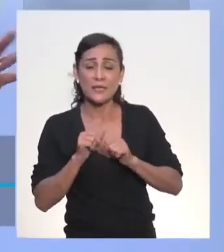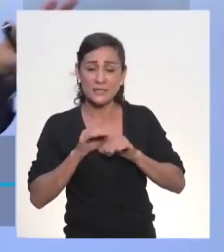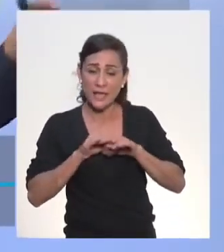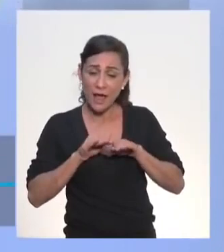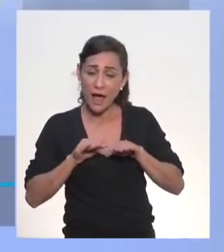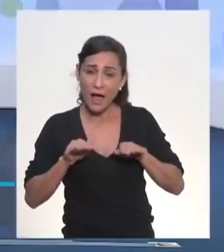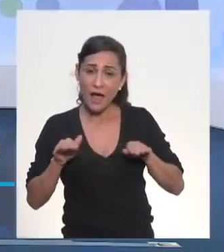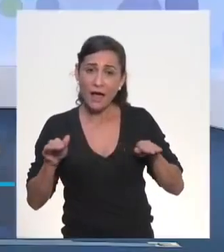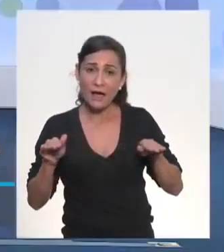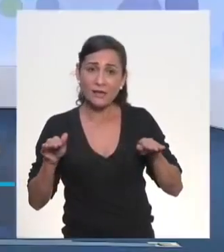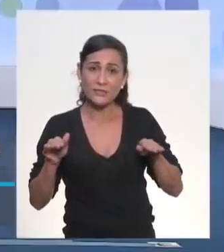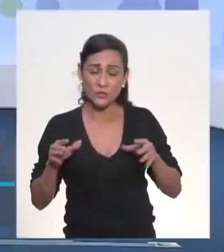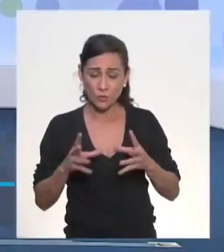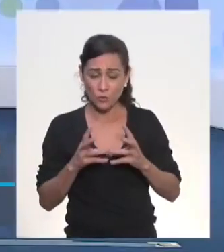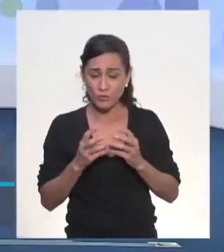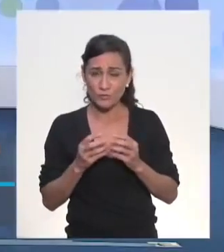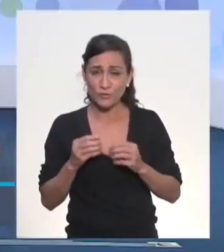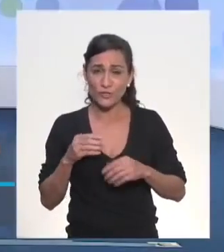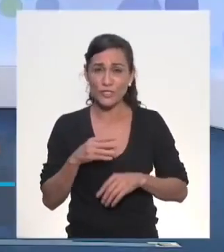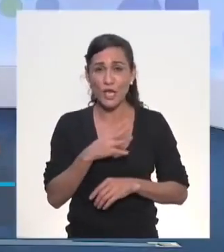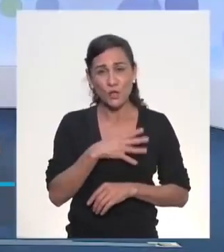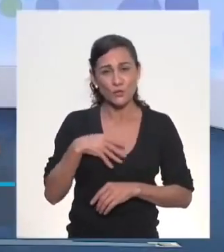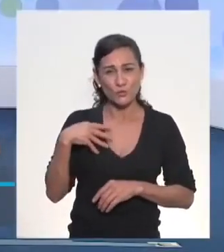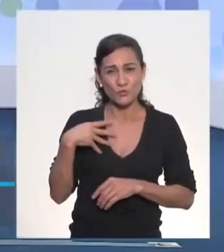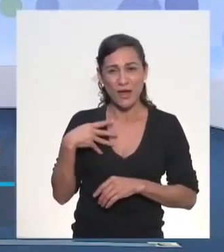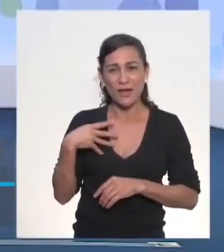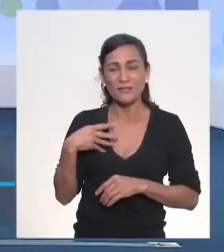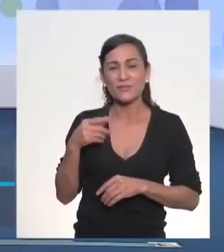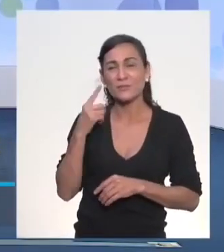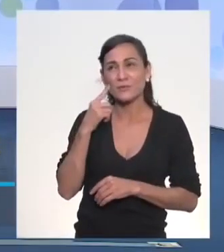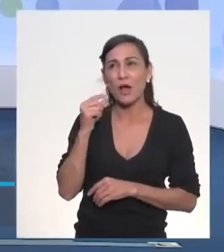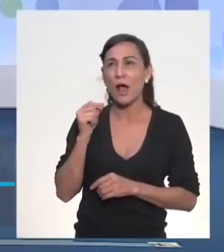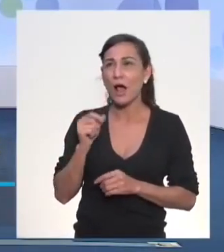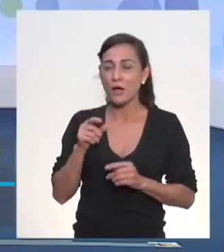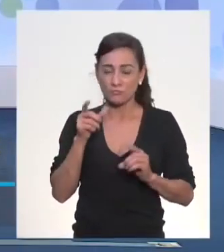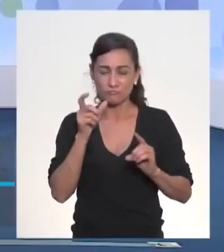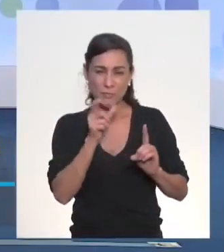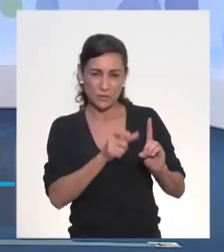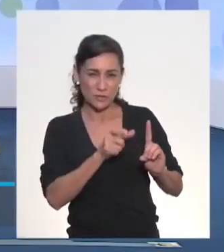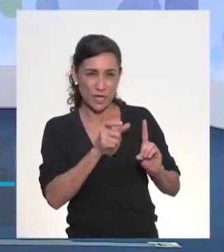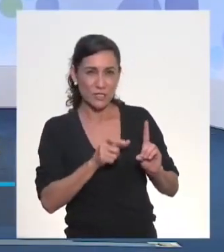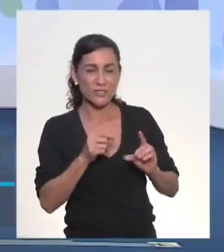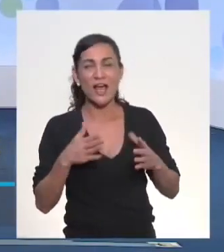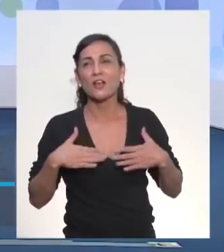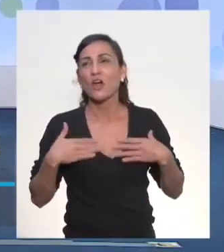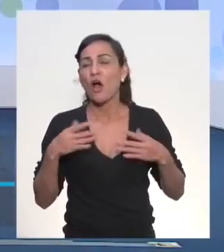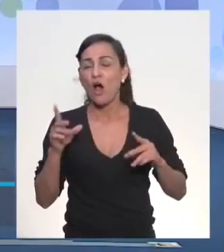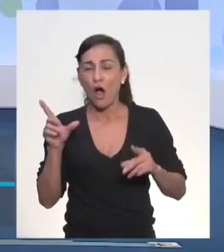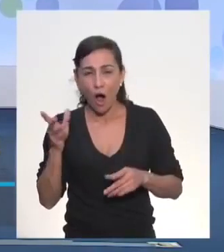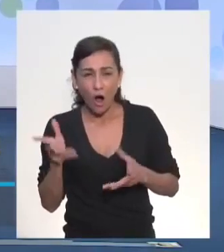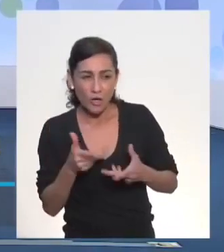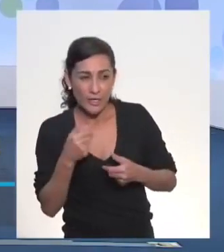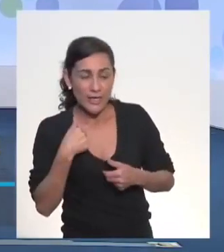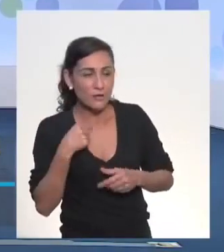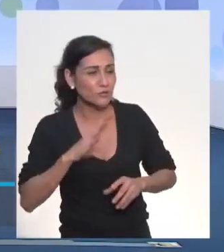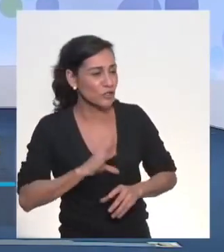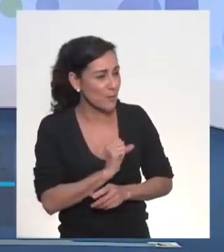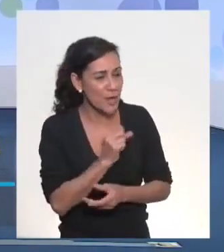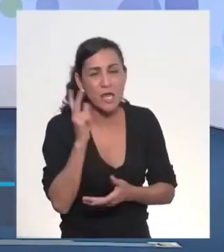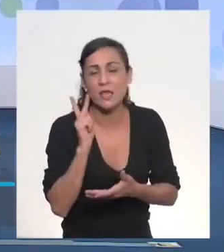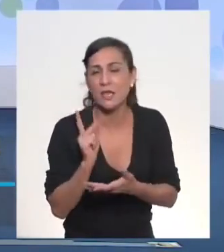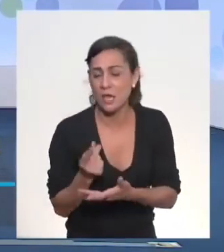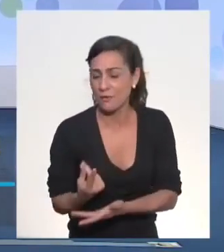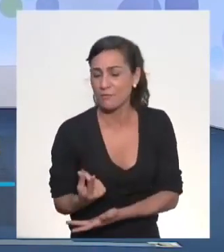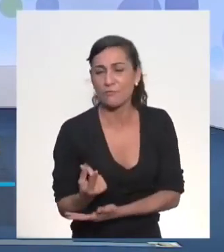rasos. Por exemplo, senhora Tayana, personagem profundo é aquele cara que chega para você e fala assim, olha, te amarei até o fim da minha vida.